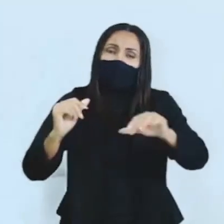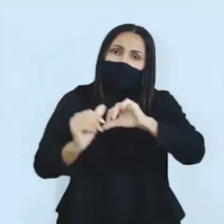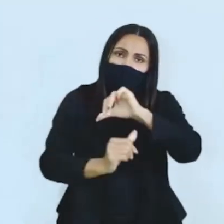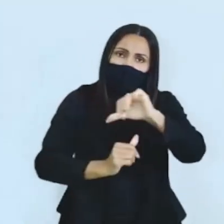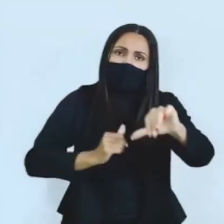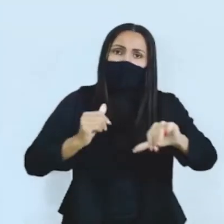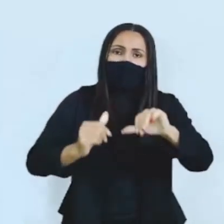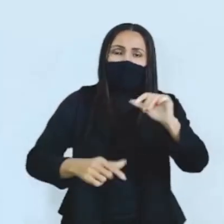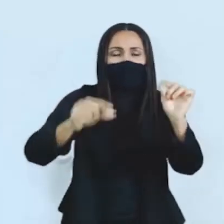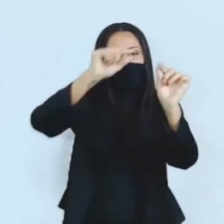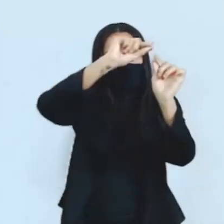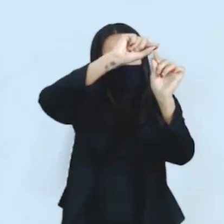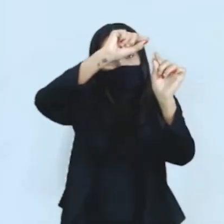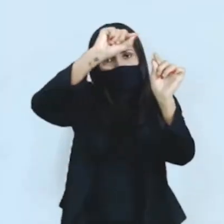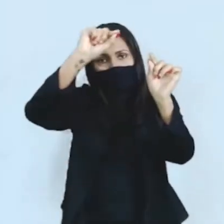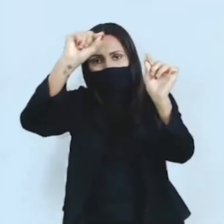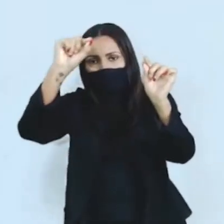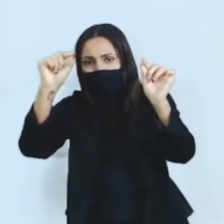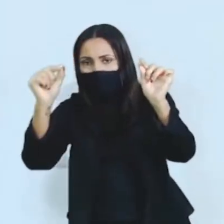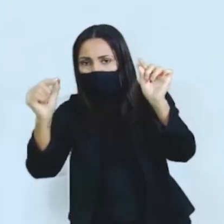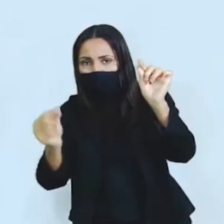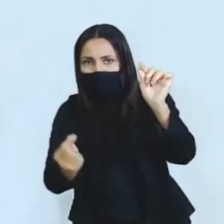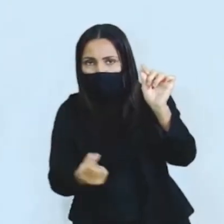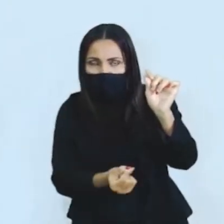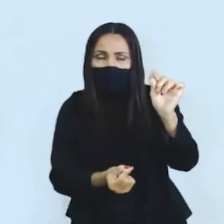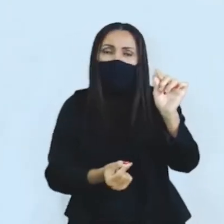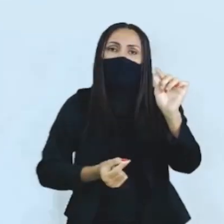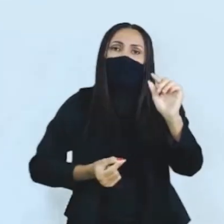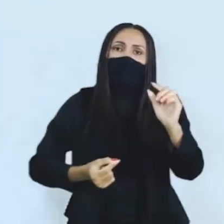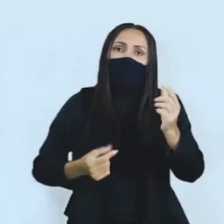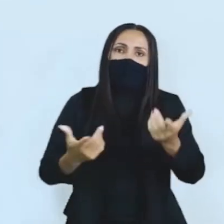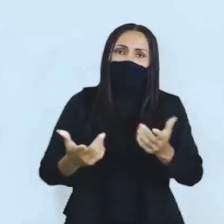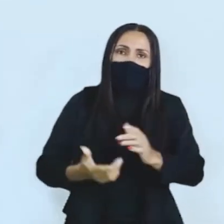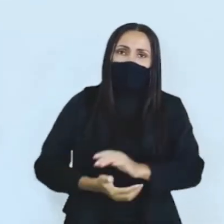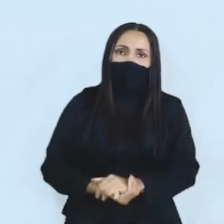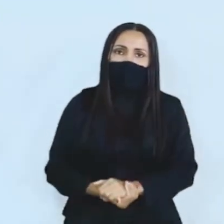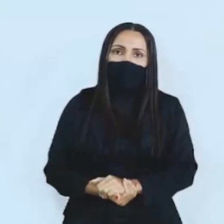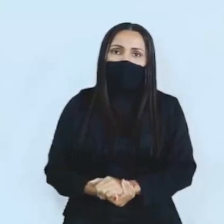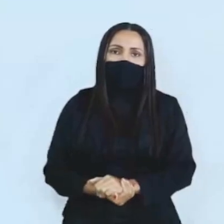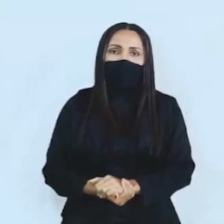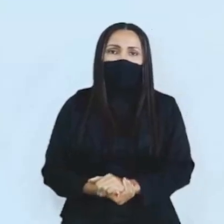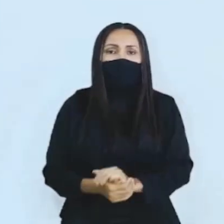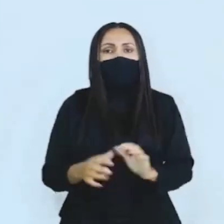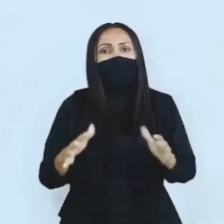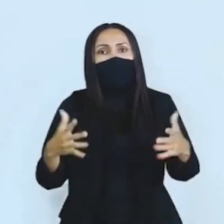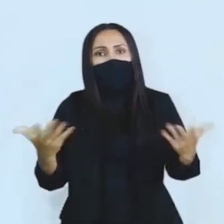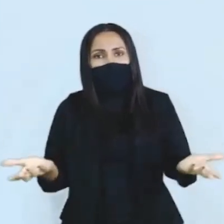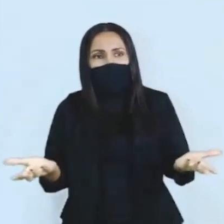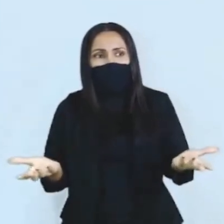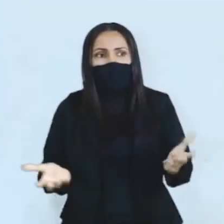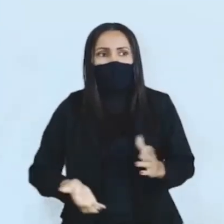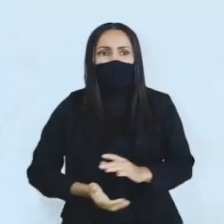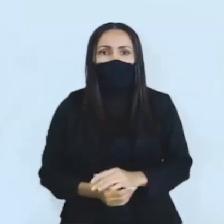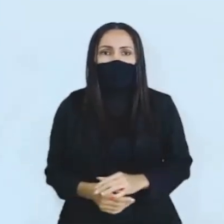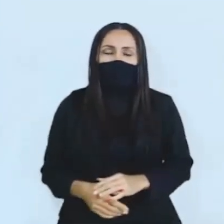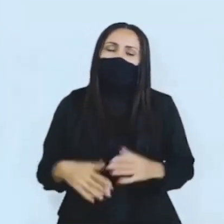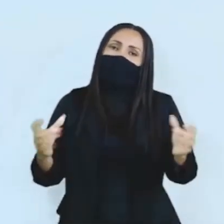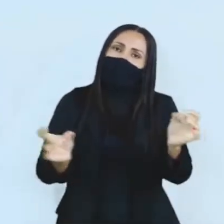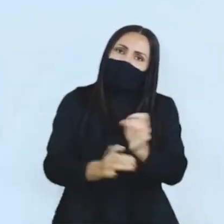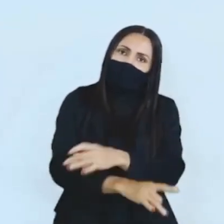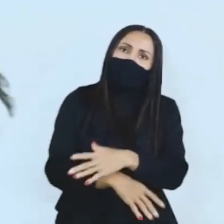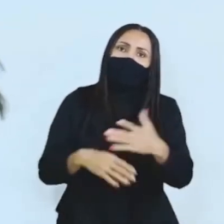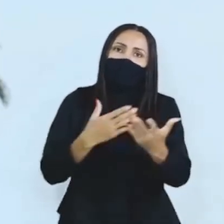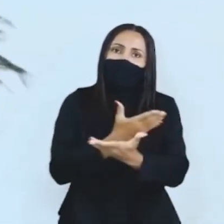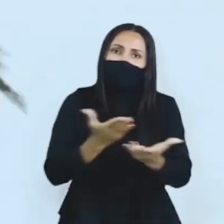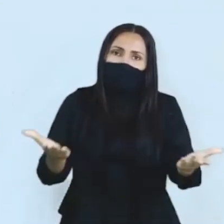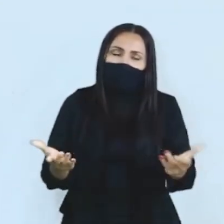na circunferência que se torna na projeção uma elipse. Então, nós concluímos